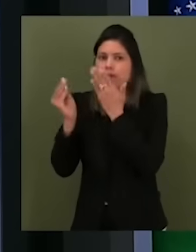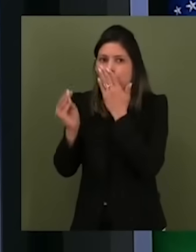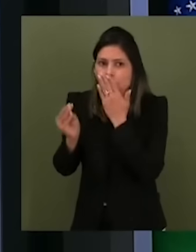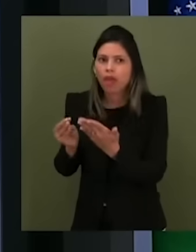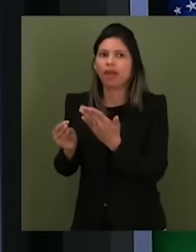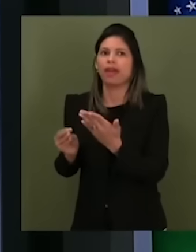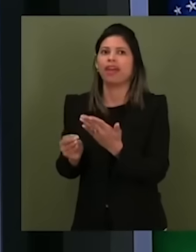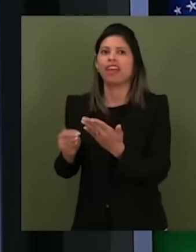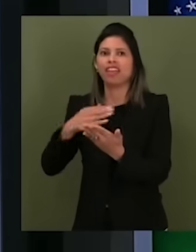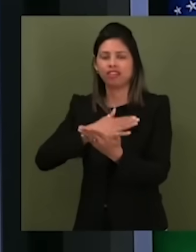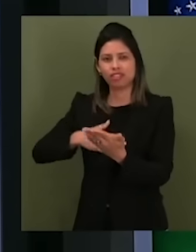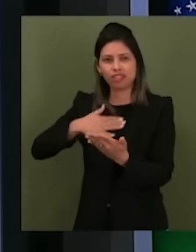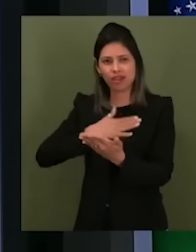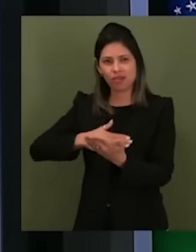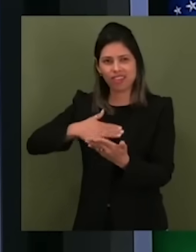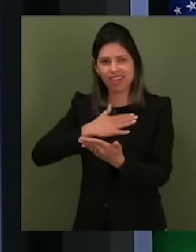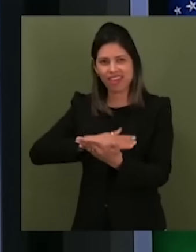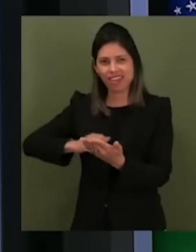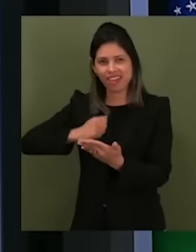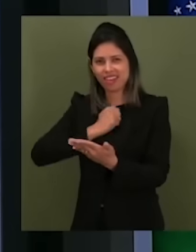Saudade da falecida.